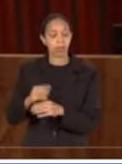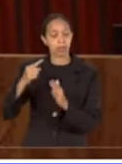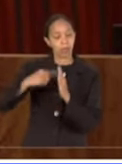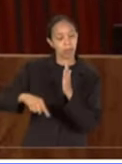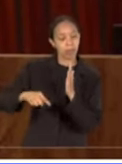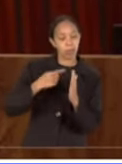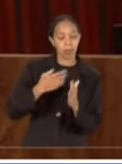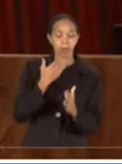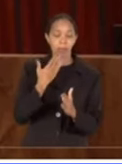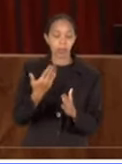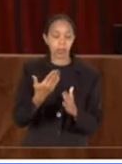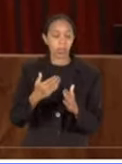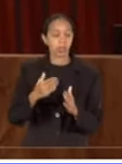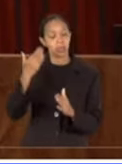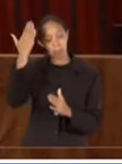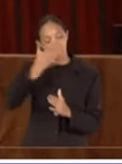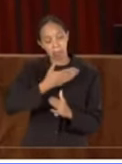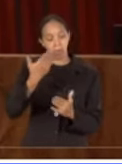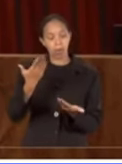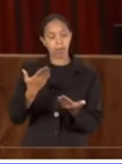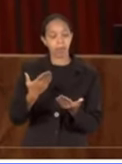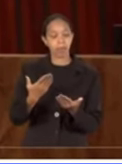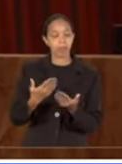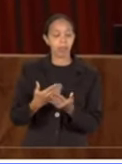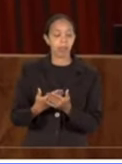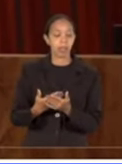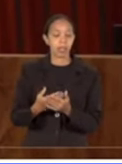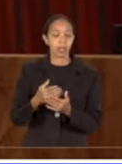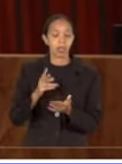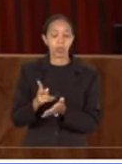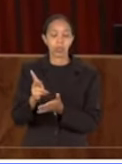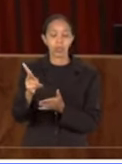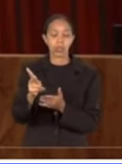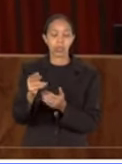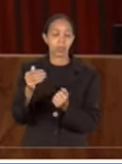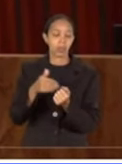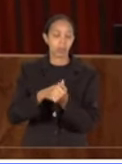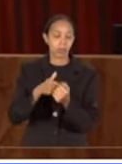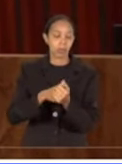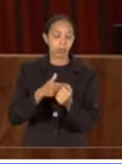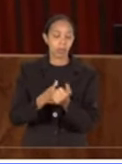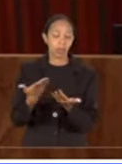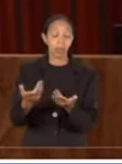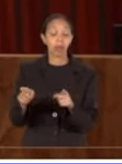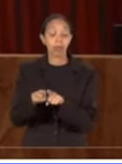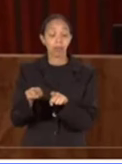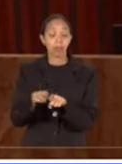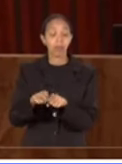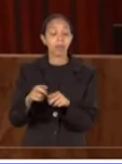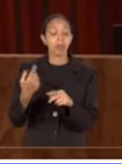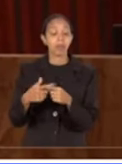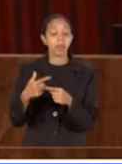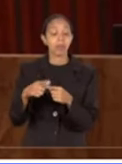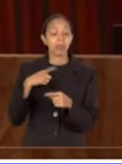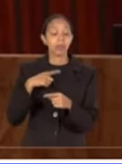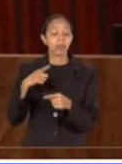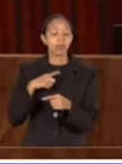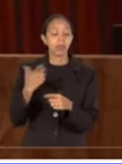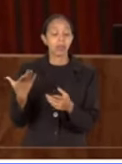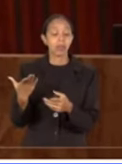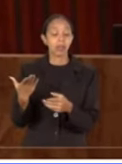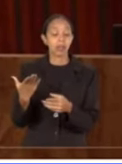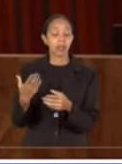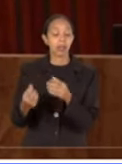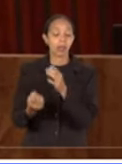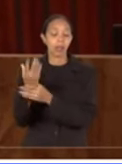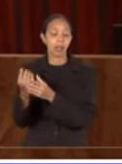pedido de produção de prova e pela manutenção do sigilo do feito e porque teria havido a